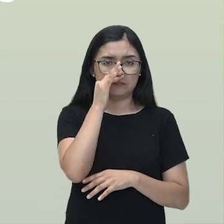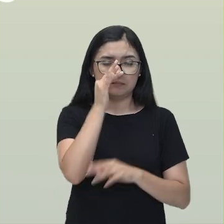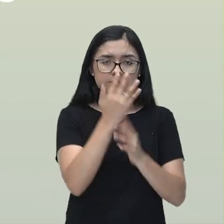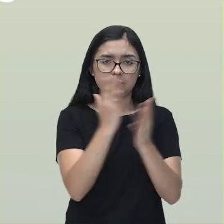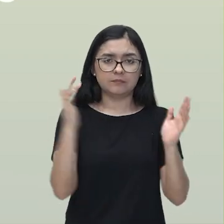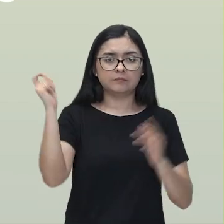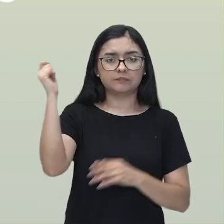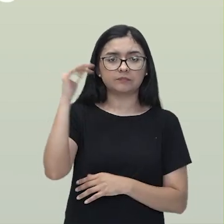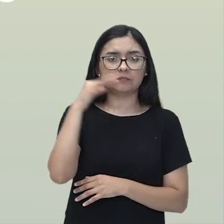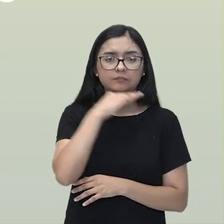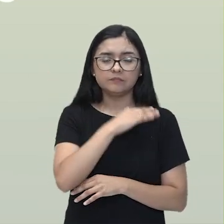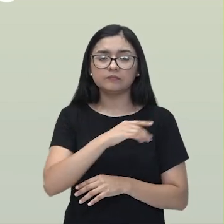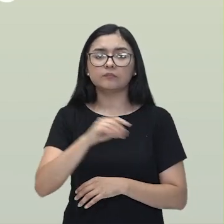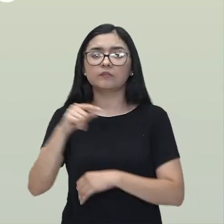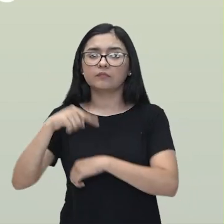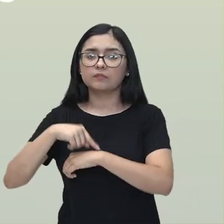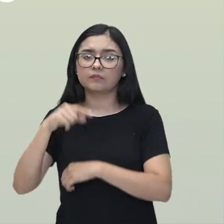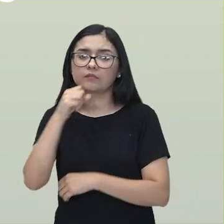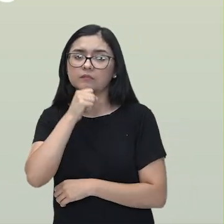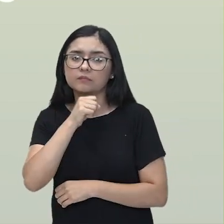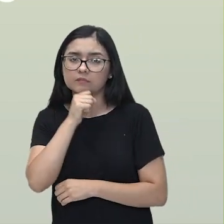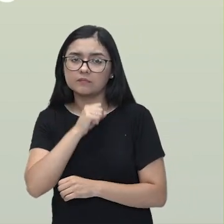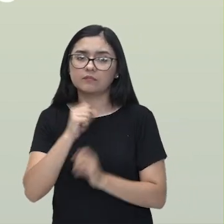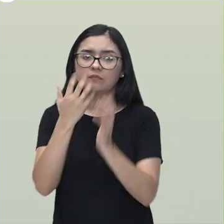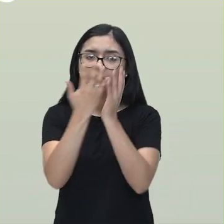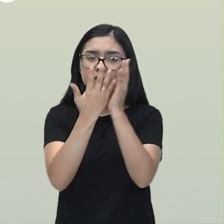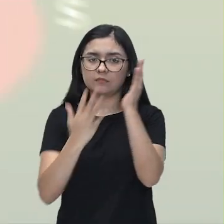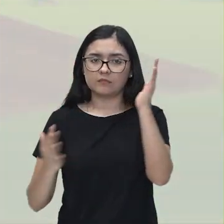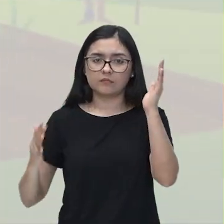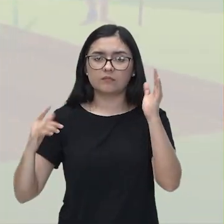Tempo Velho ao outono e inverno.